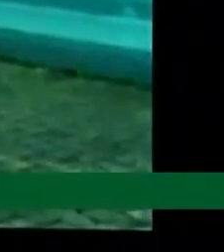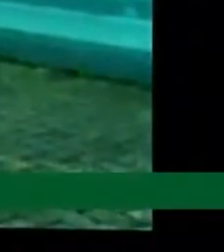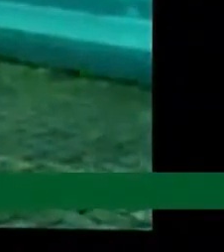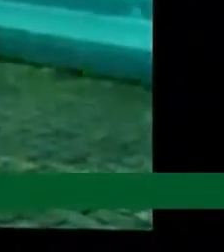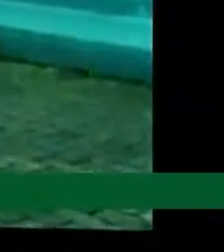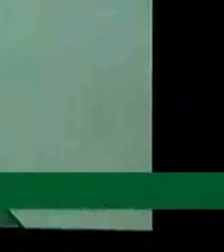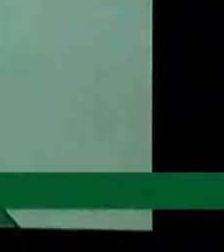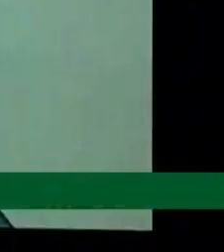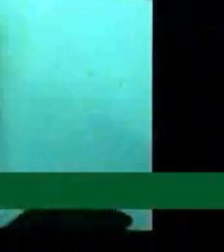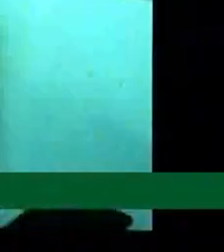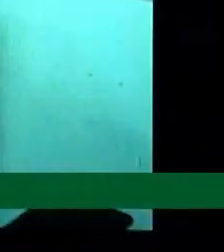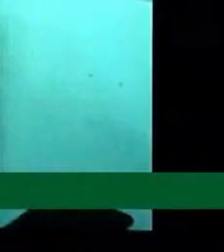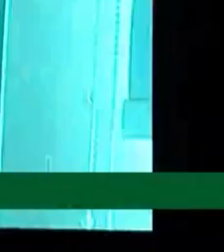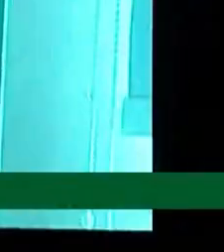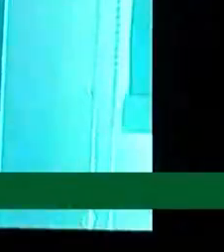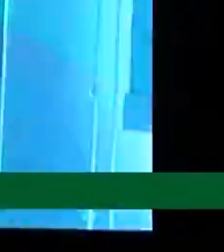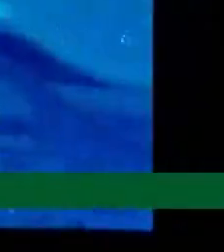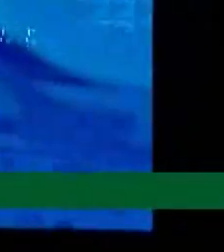nos